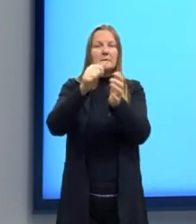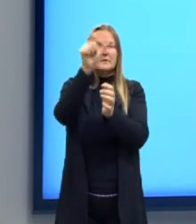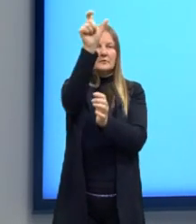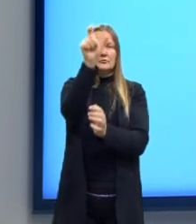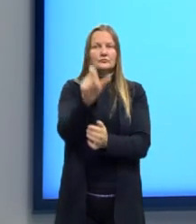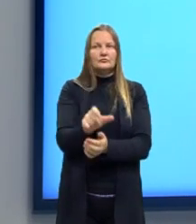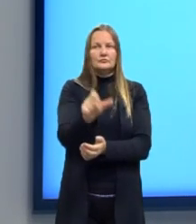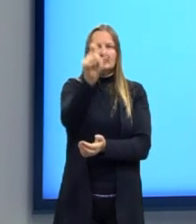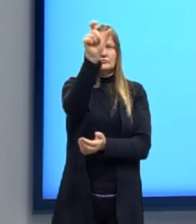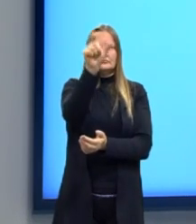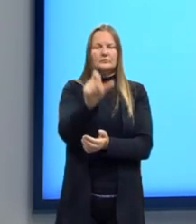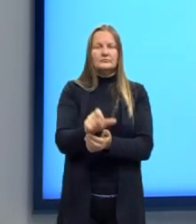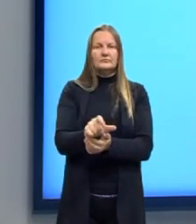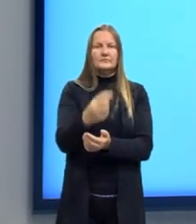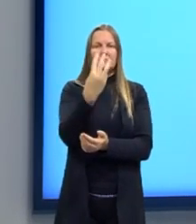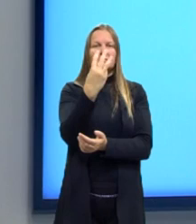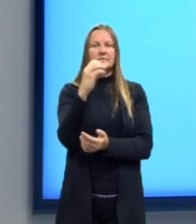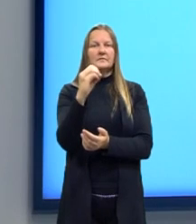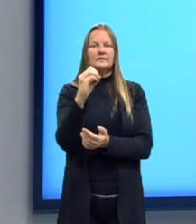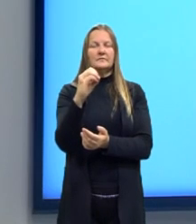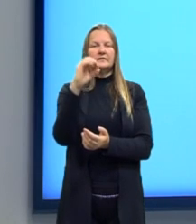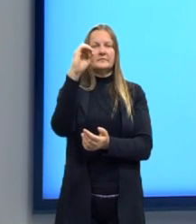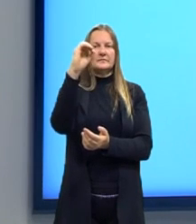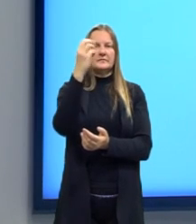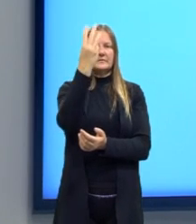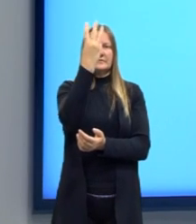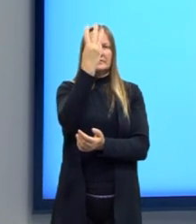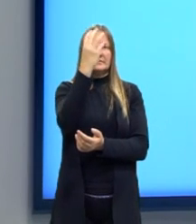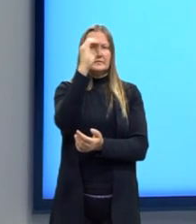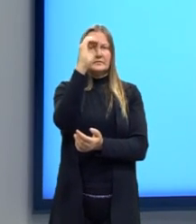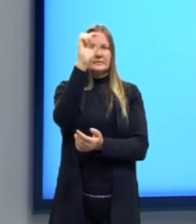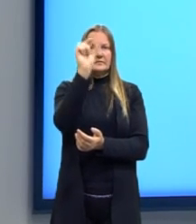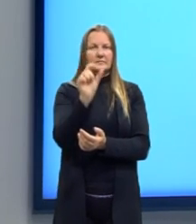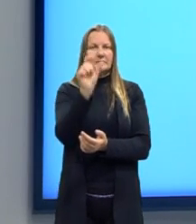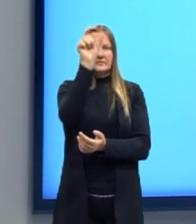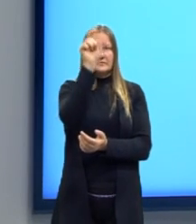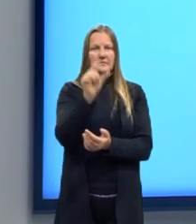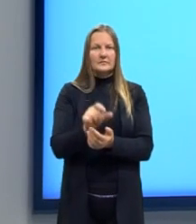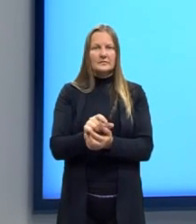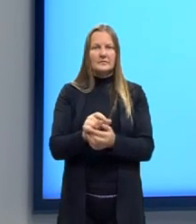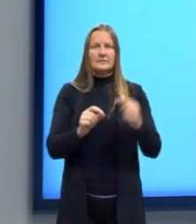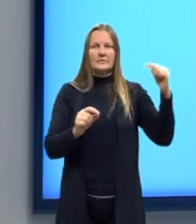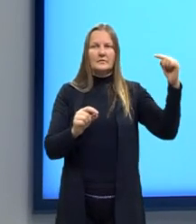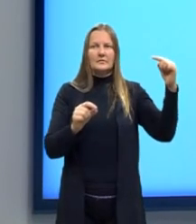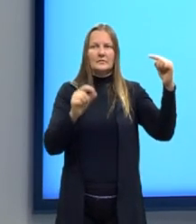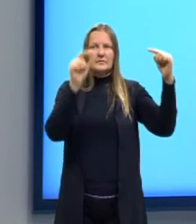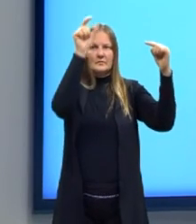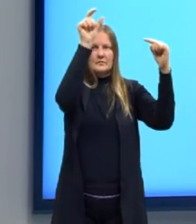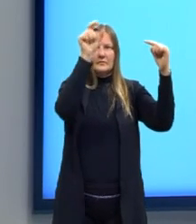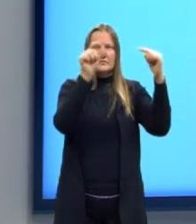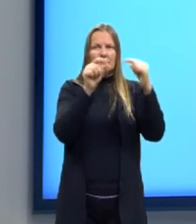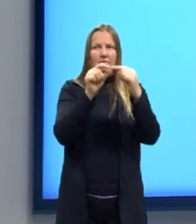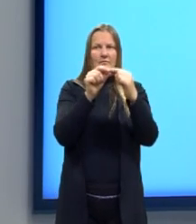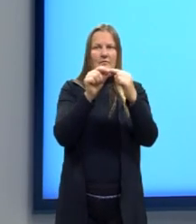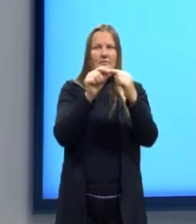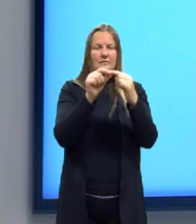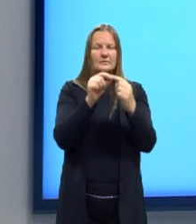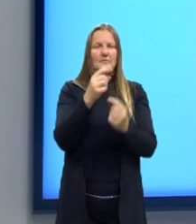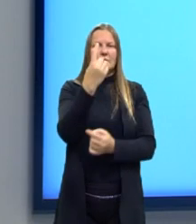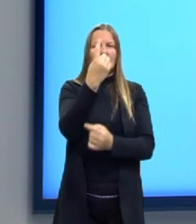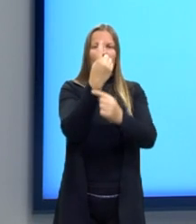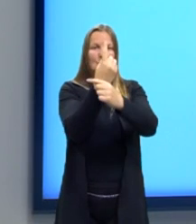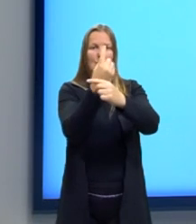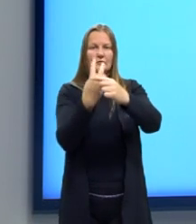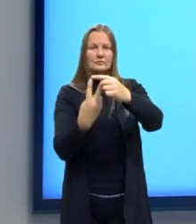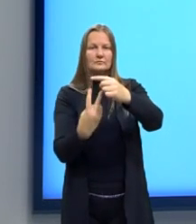a coluna de 30 graus então representa aqui o seno de 30 graus é igual a 1